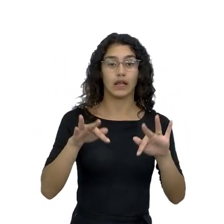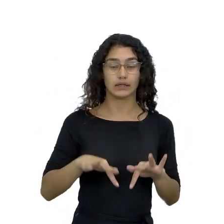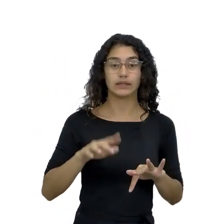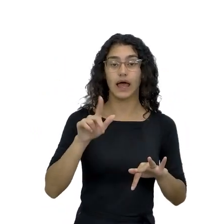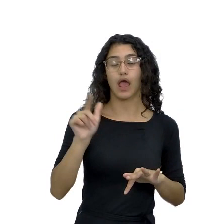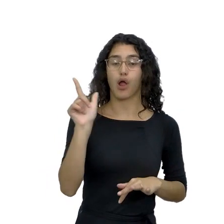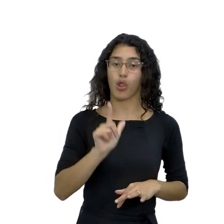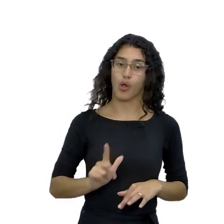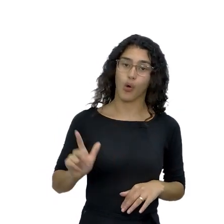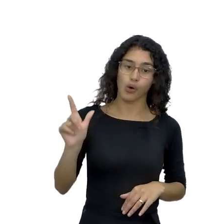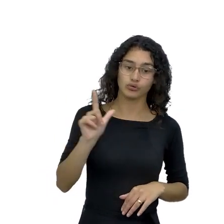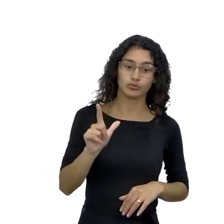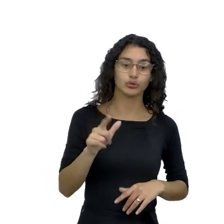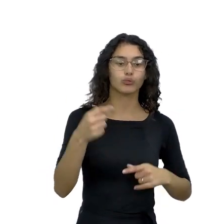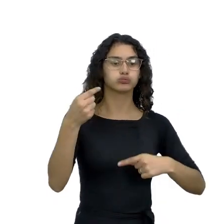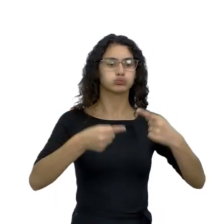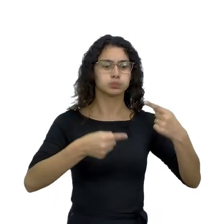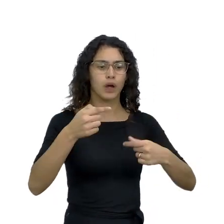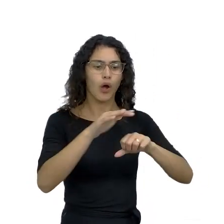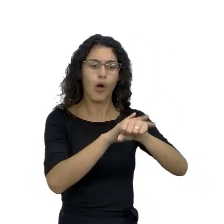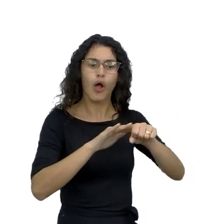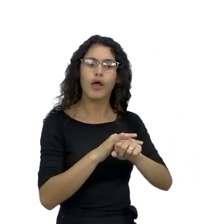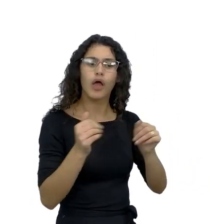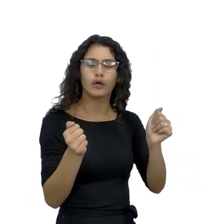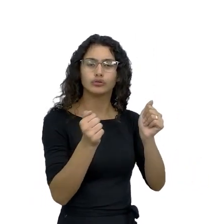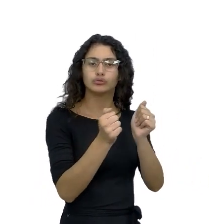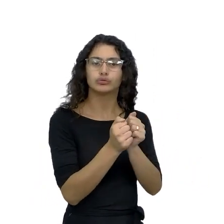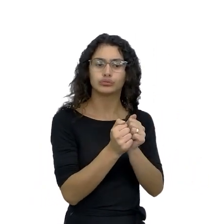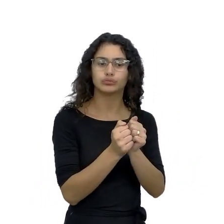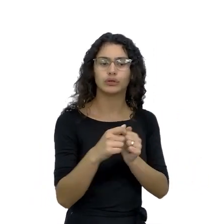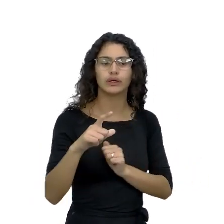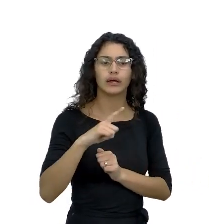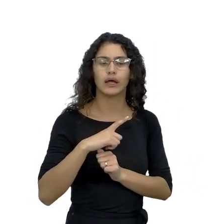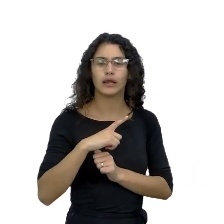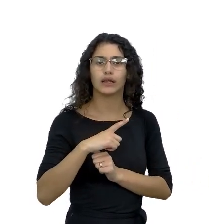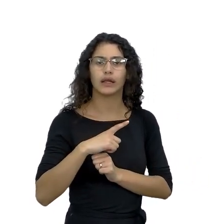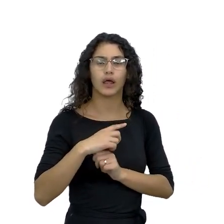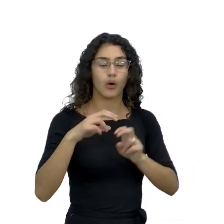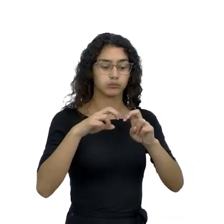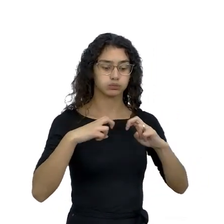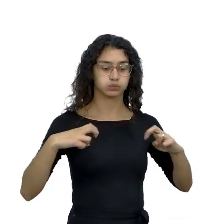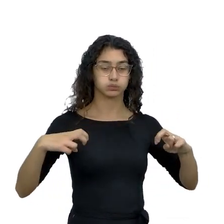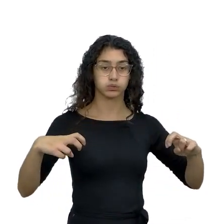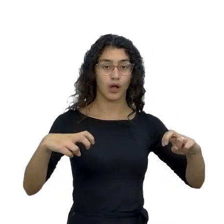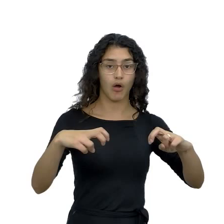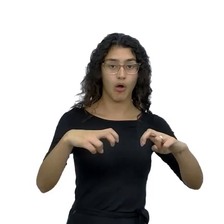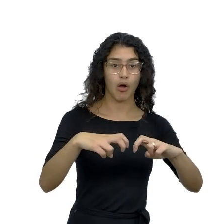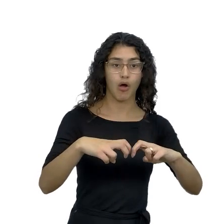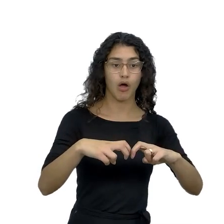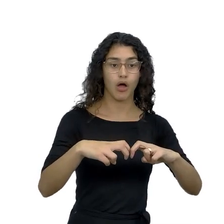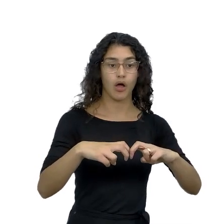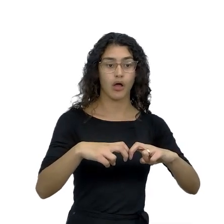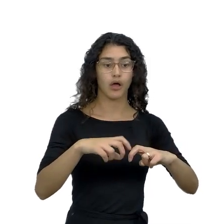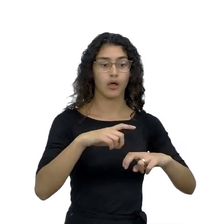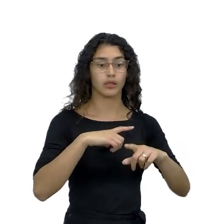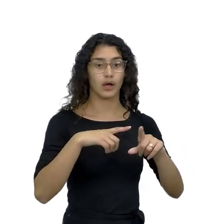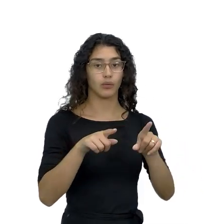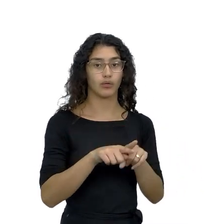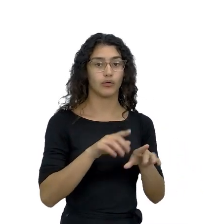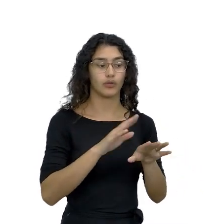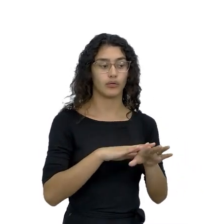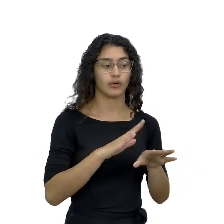é claro, um debate com a sala de aula, em círculo ou em um outro local da